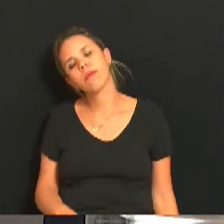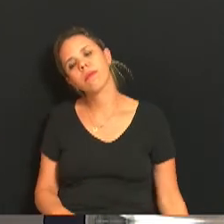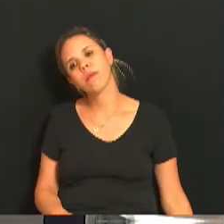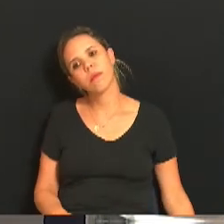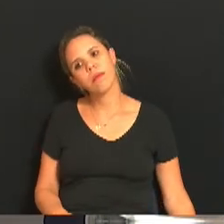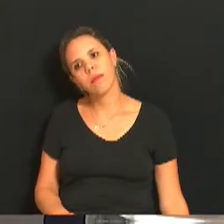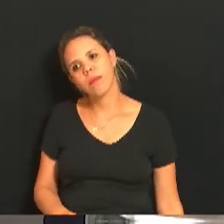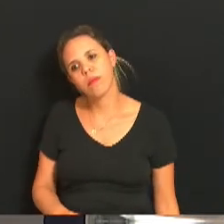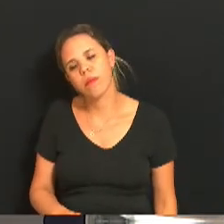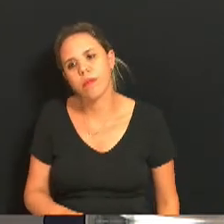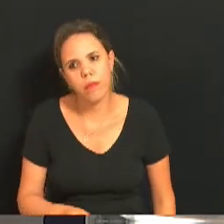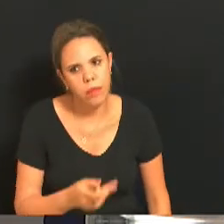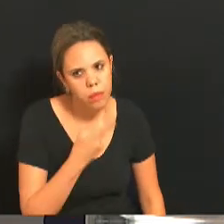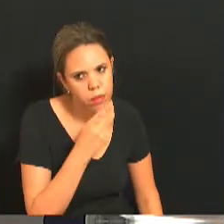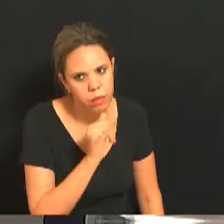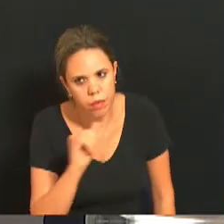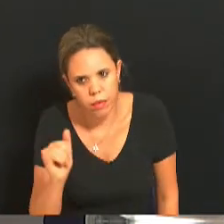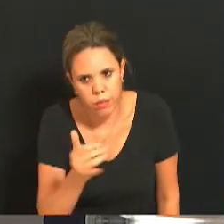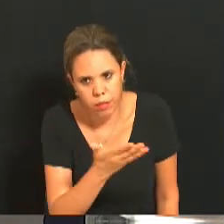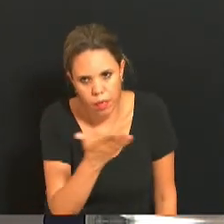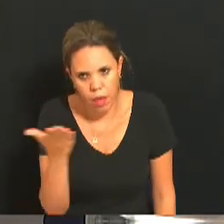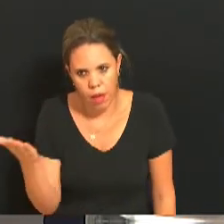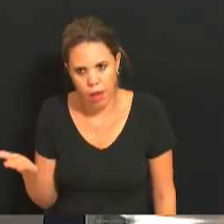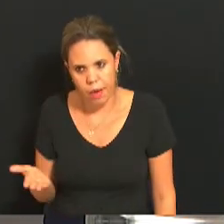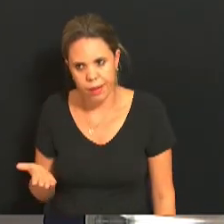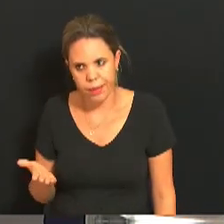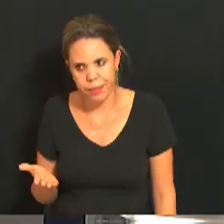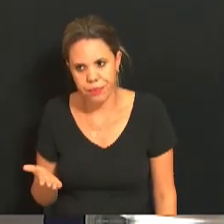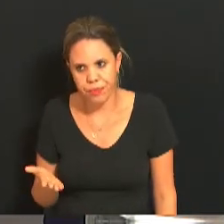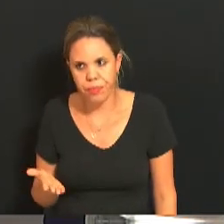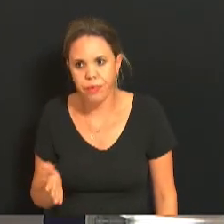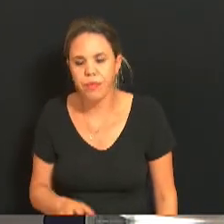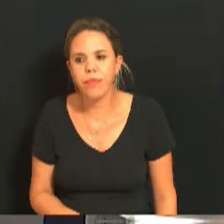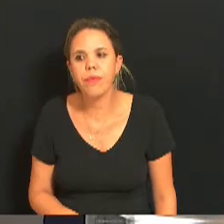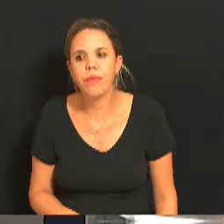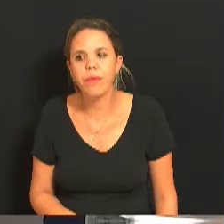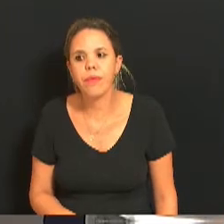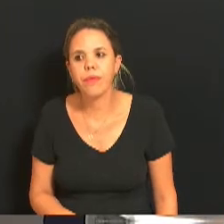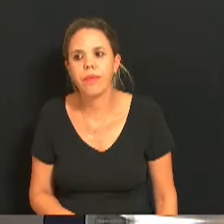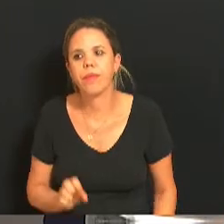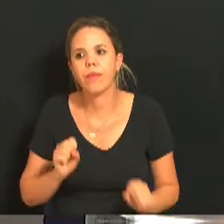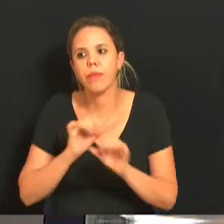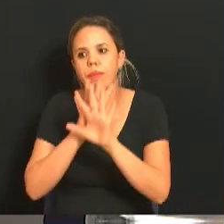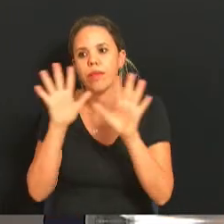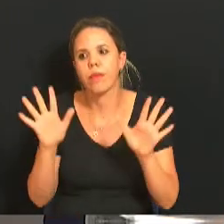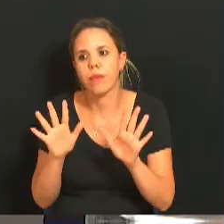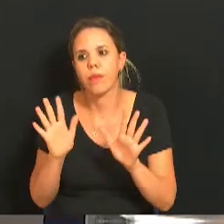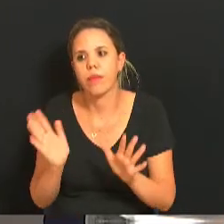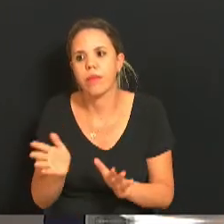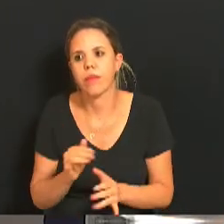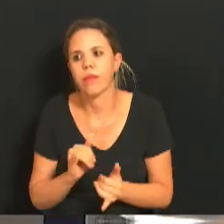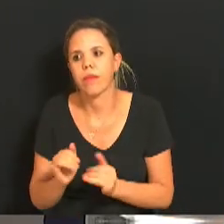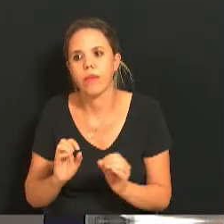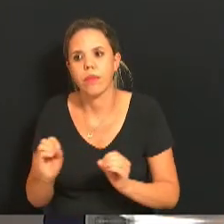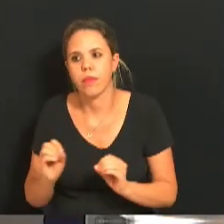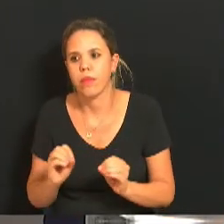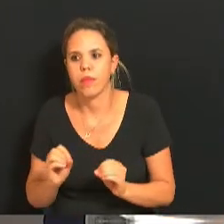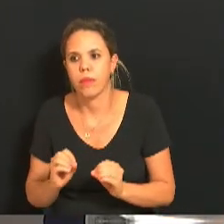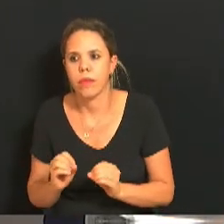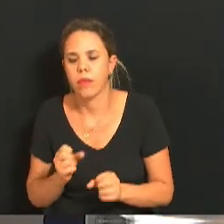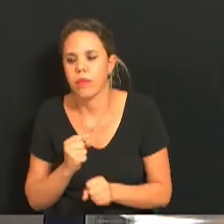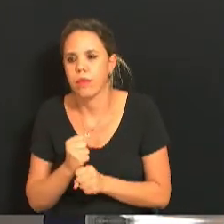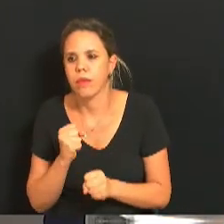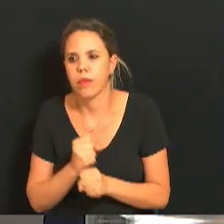eu estou fazendo vocês isso aí para aqui aqui o alisa jamais teve qualquer tipo de obra